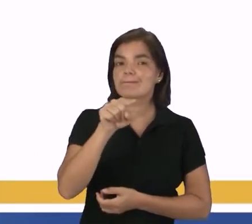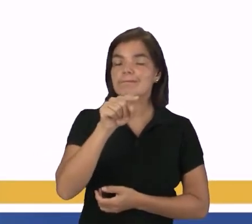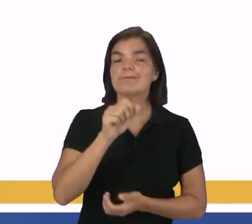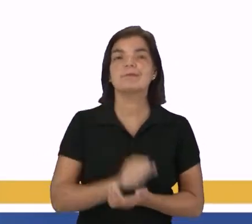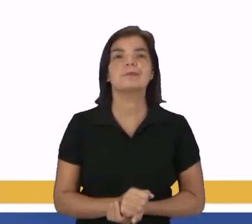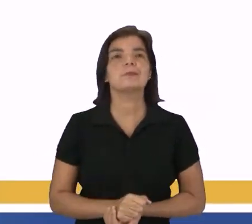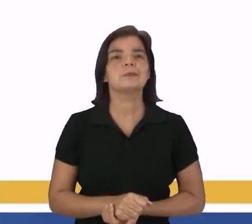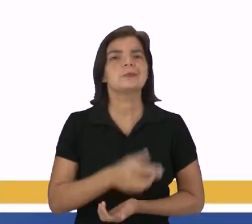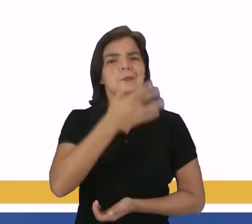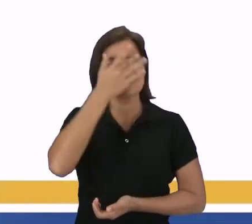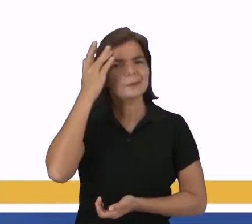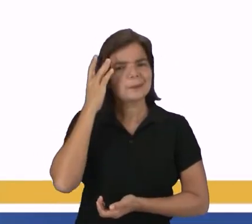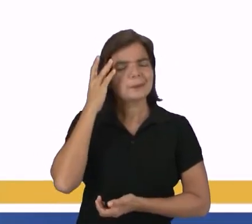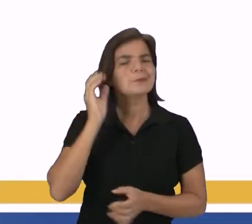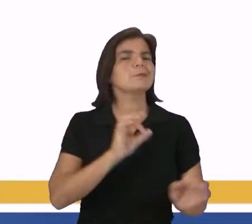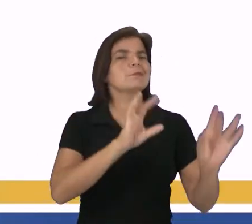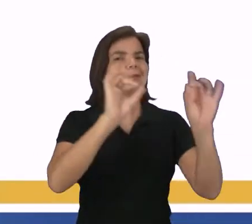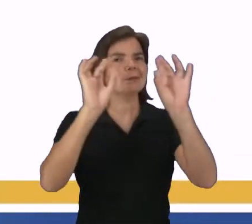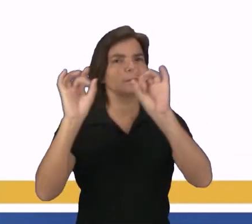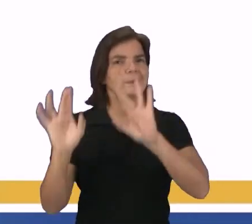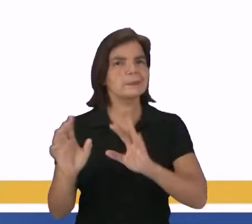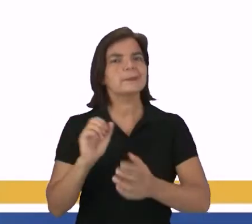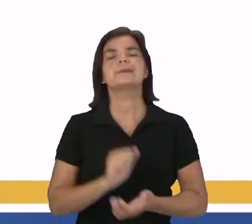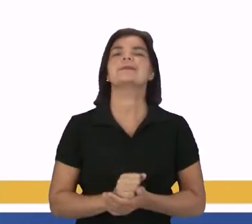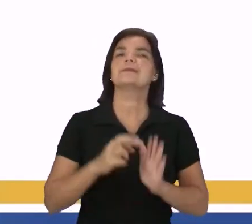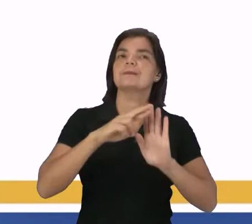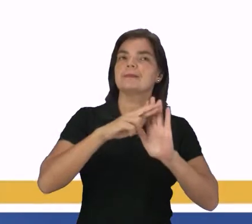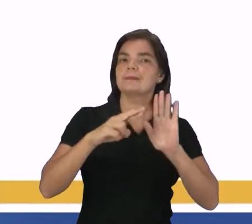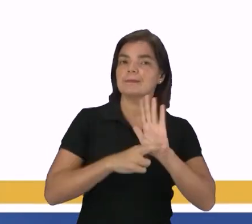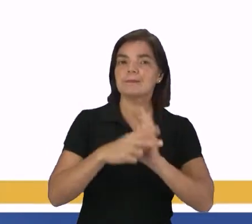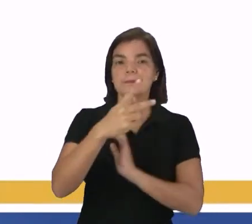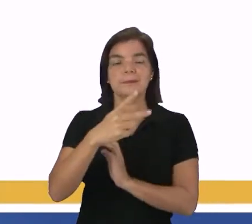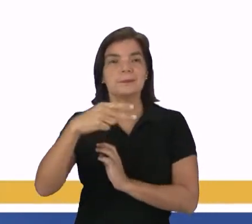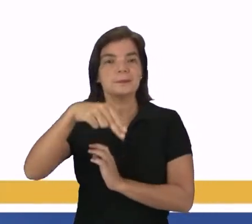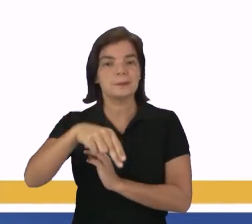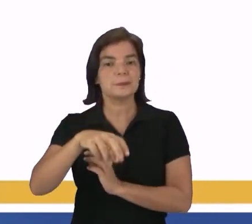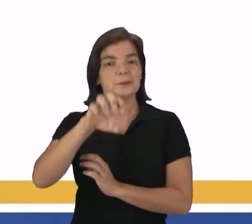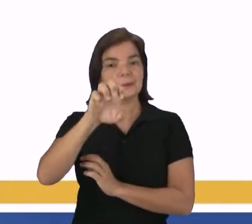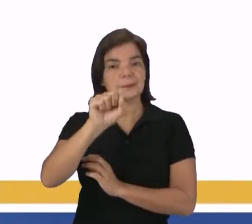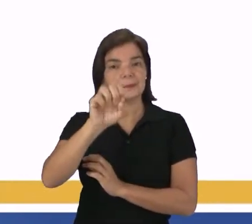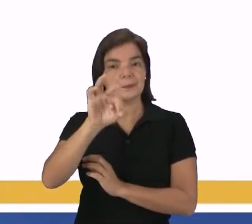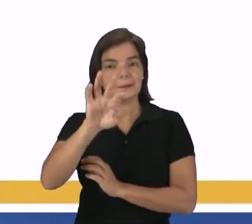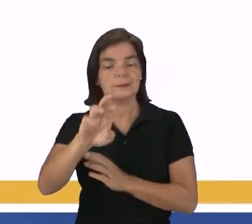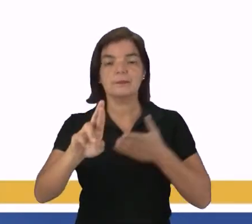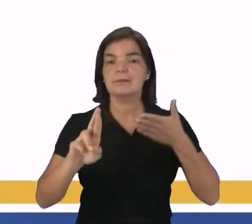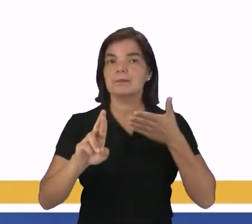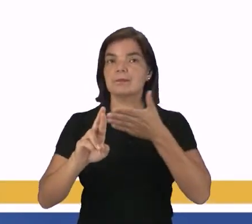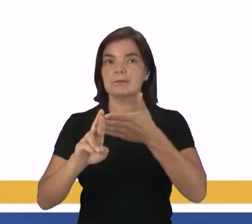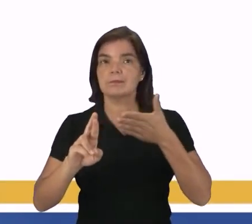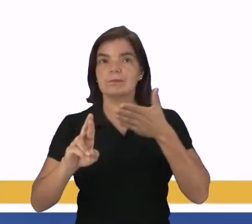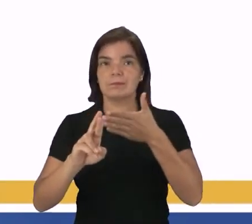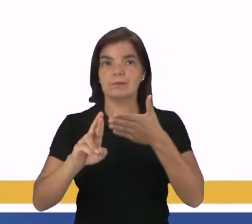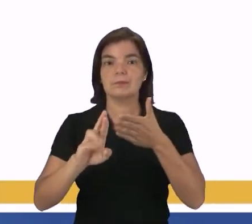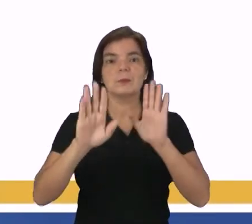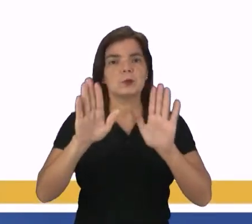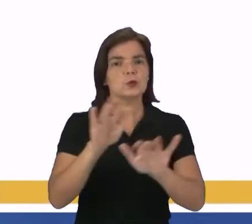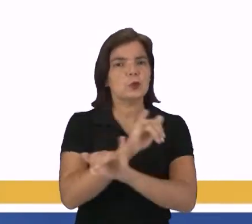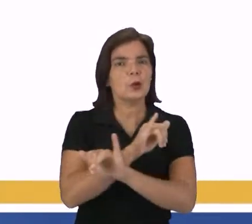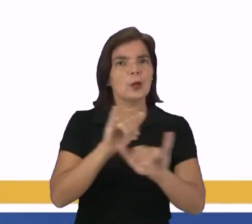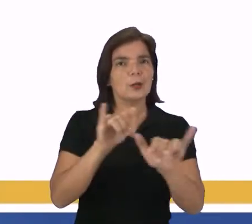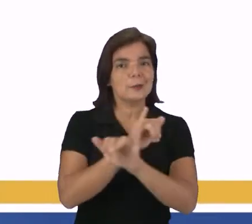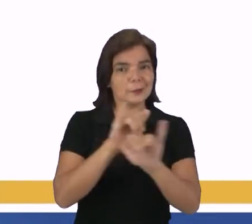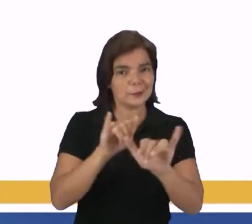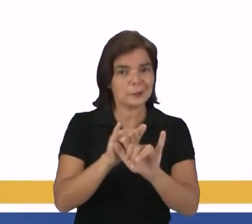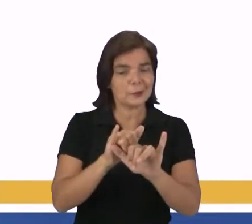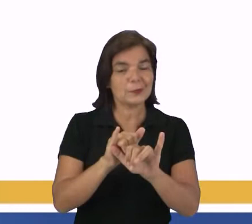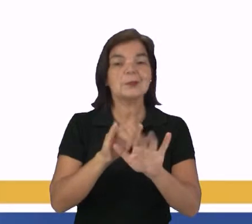pessoa muito especial. Veja a regra. O pronome este refere-se a algo que está dito, no